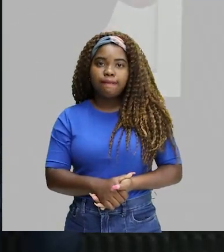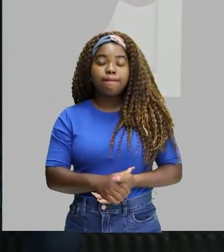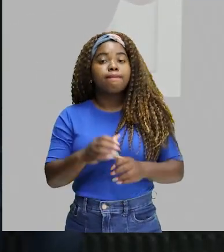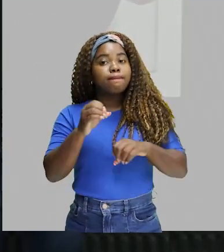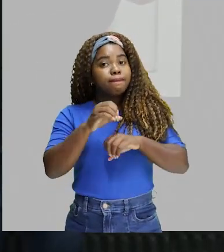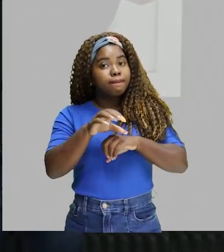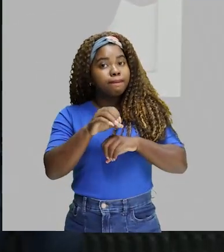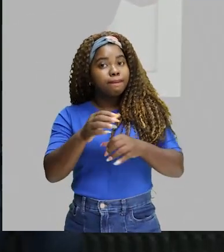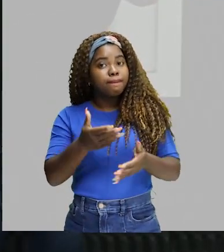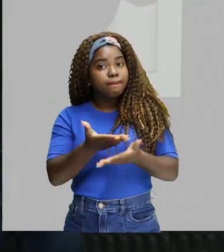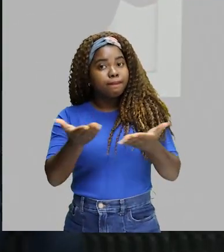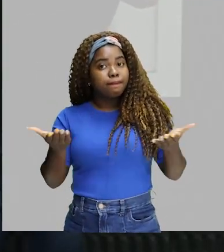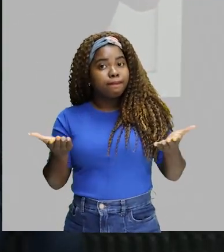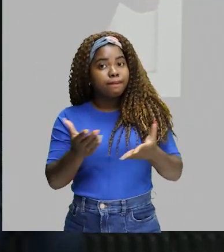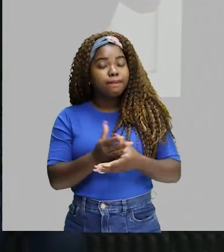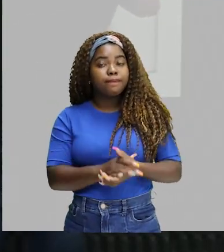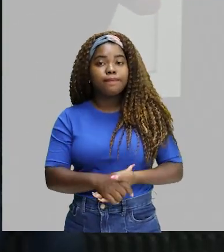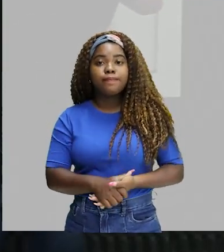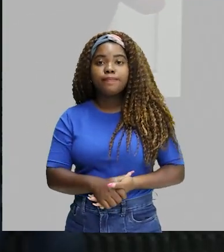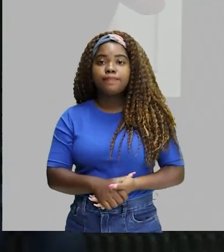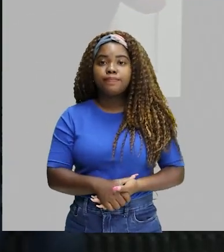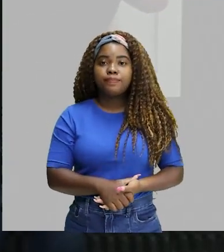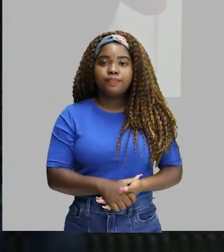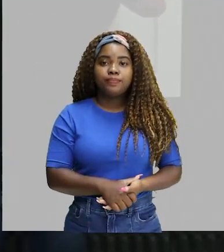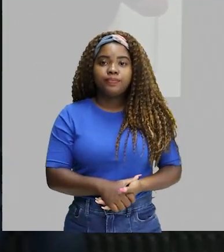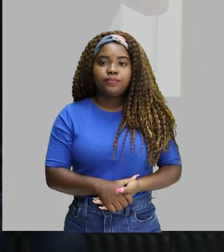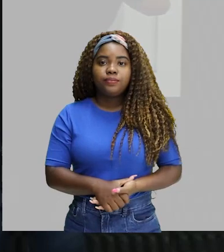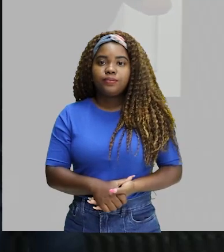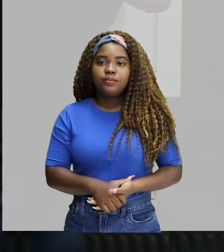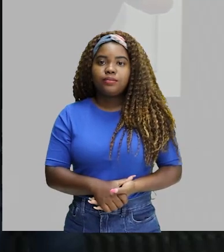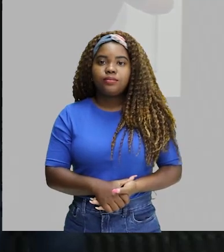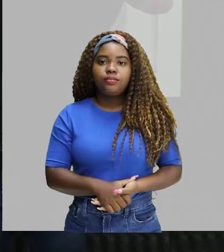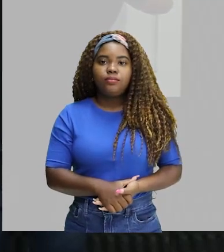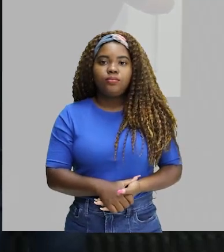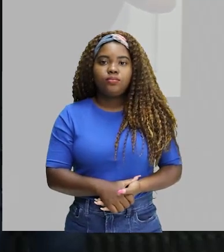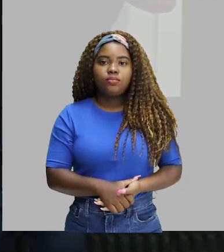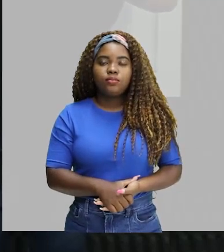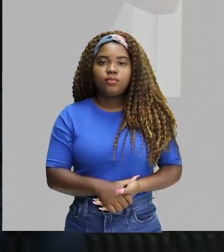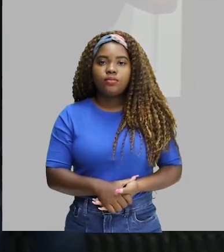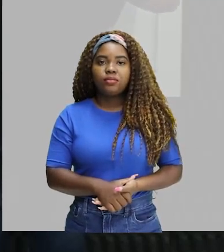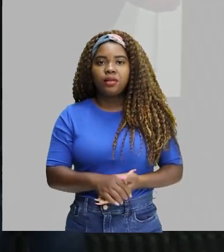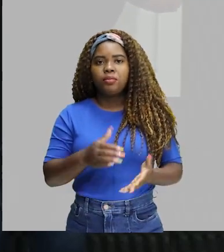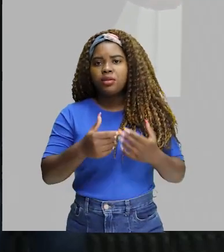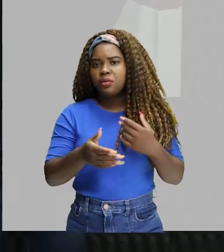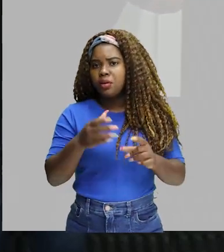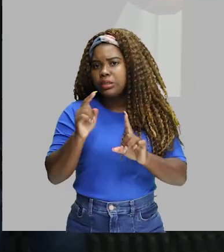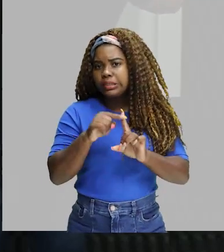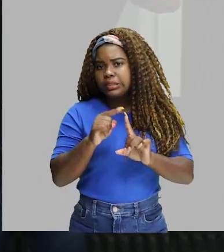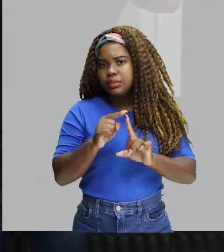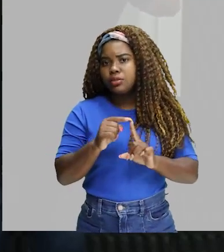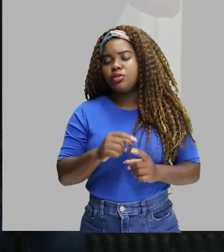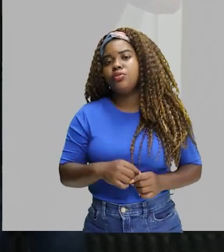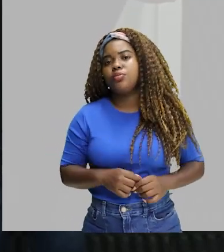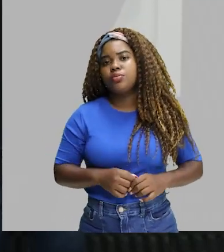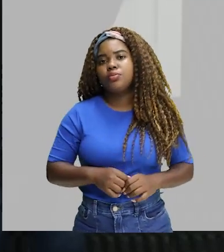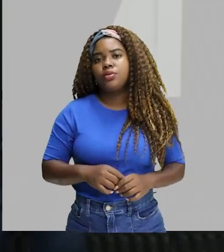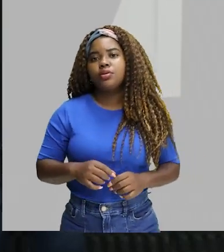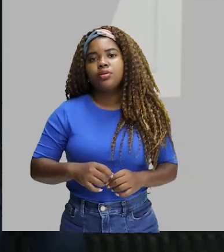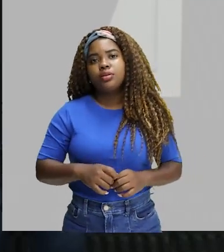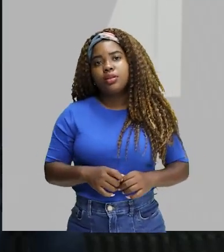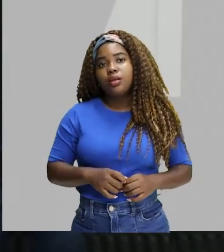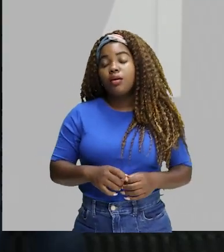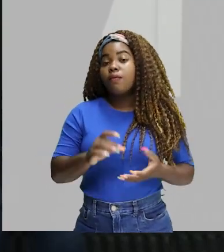para você, é através da dialética que você vai produzir o conhecimento, mas não é qualquer tipo de conhecimento. É